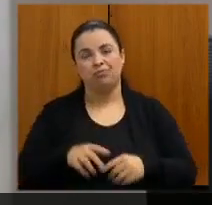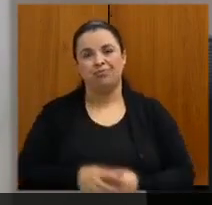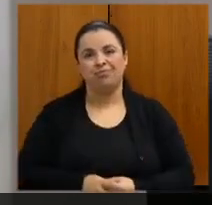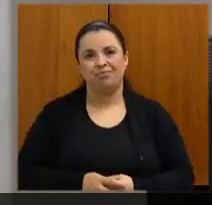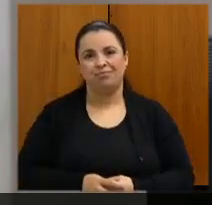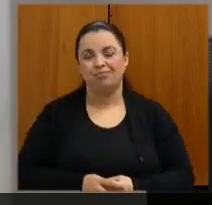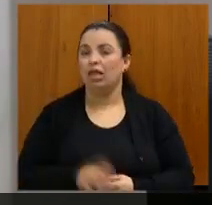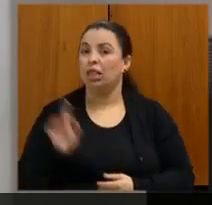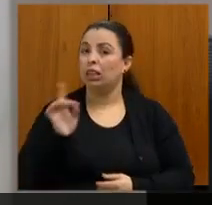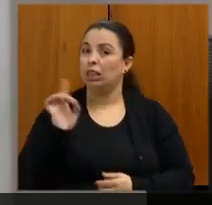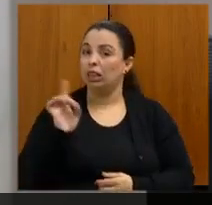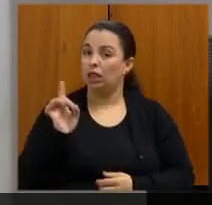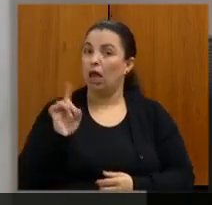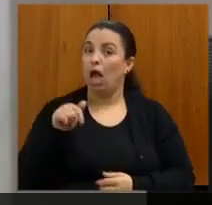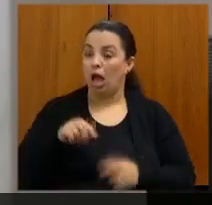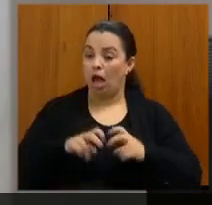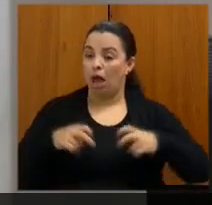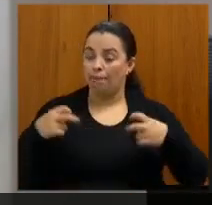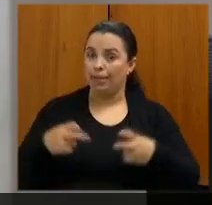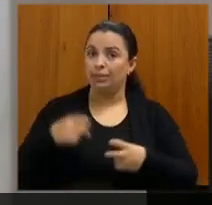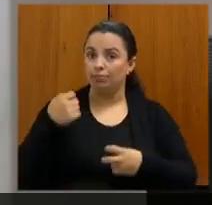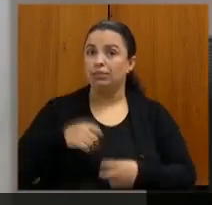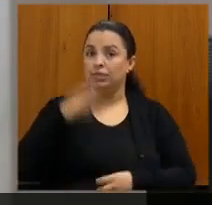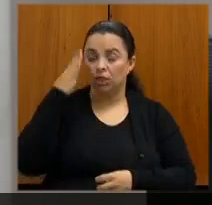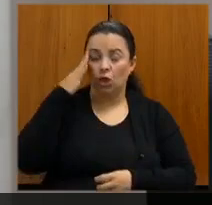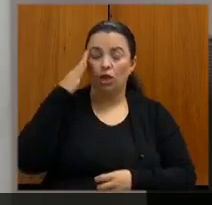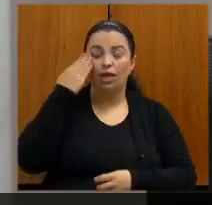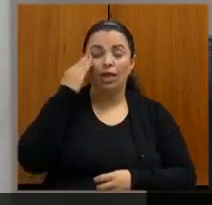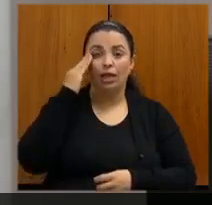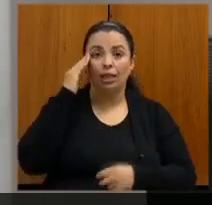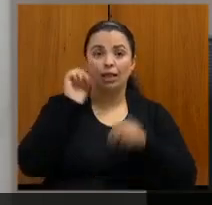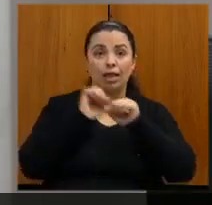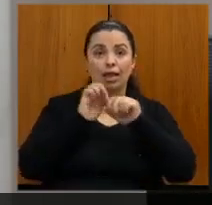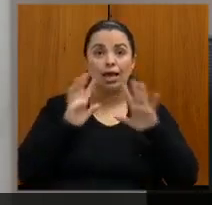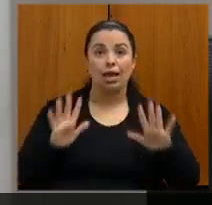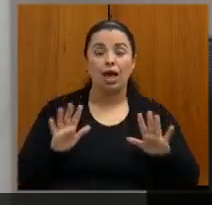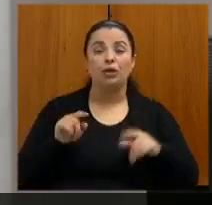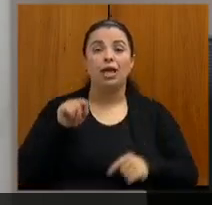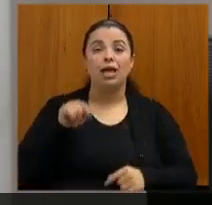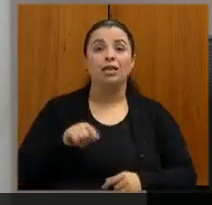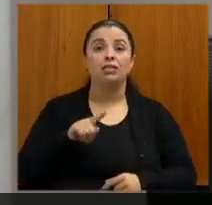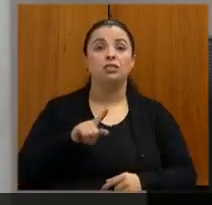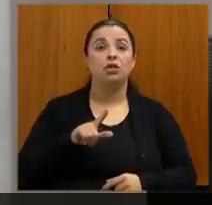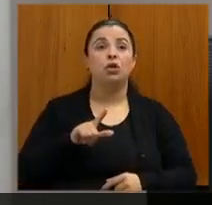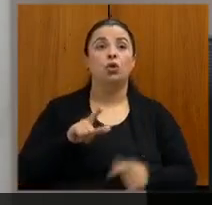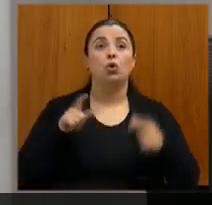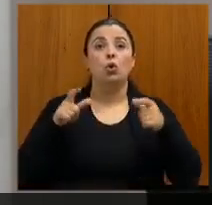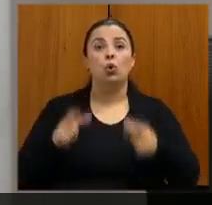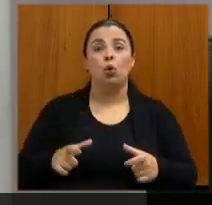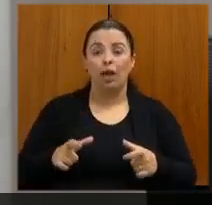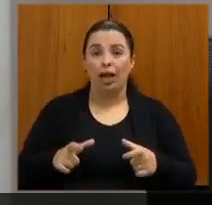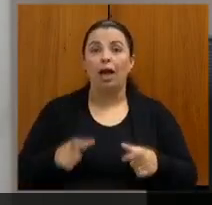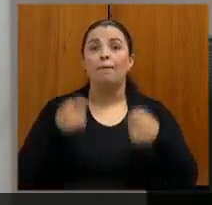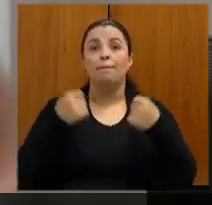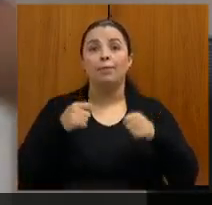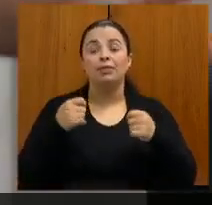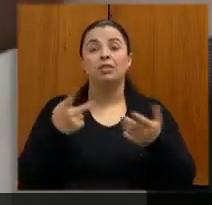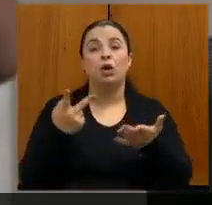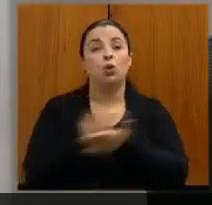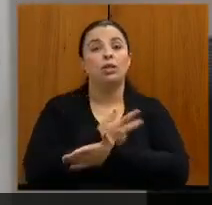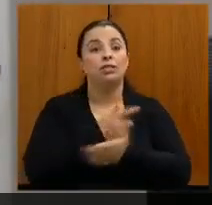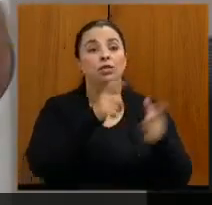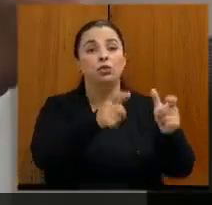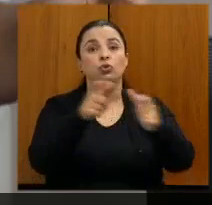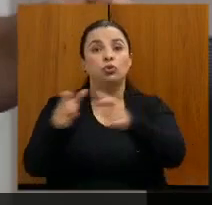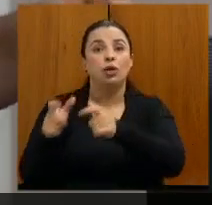as uma entenda que esse locos esse locos precisa ser nas comunidades